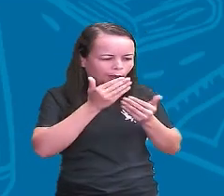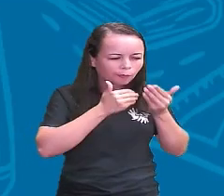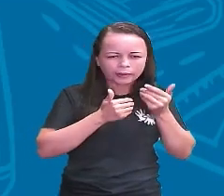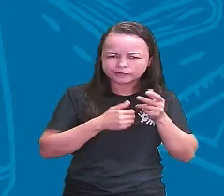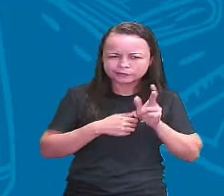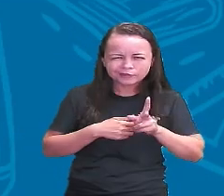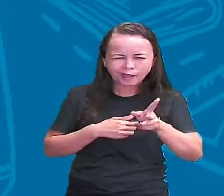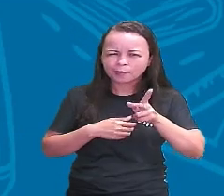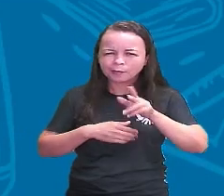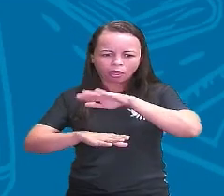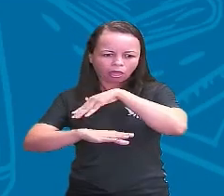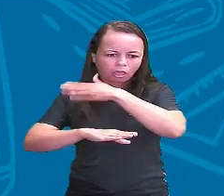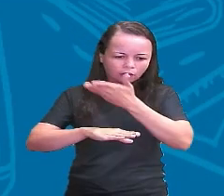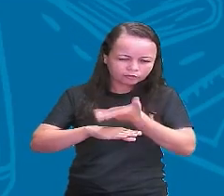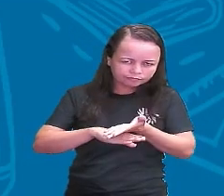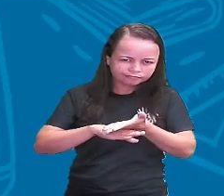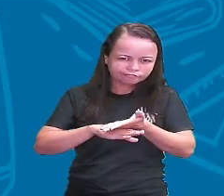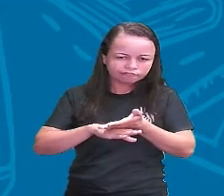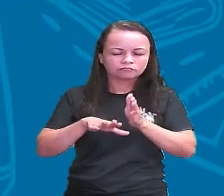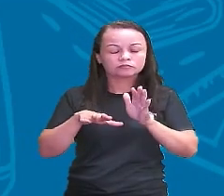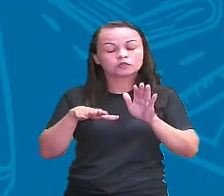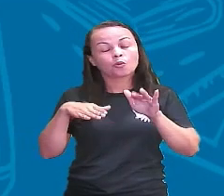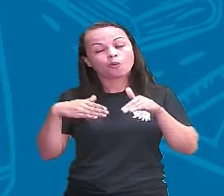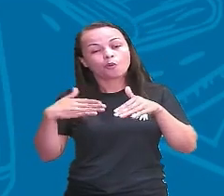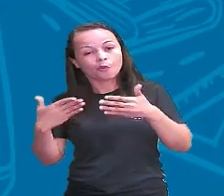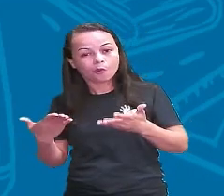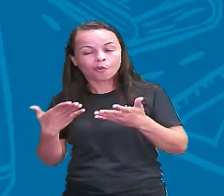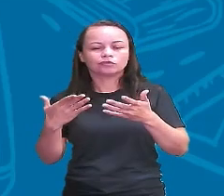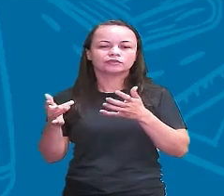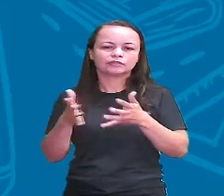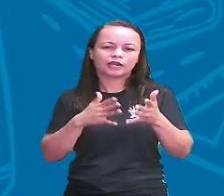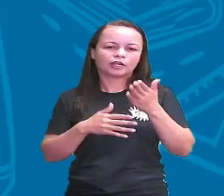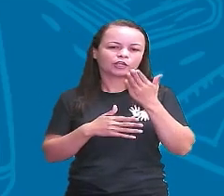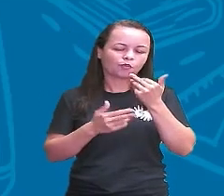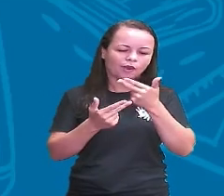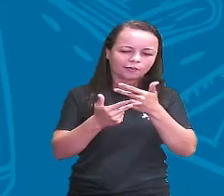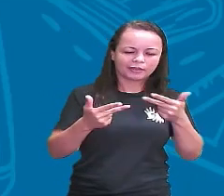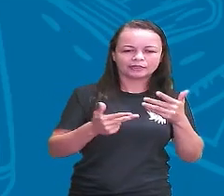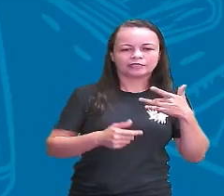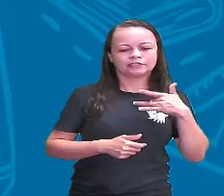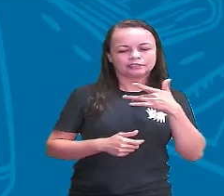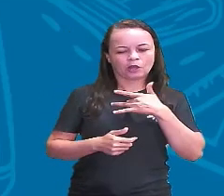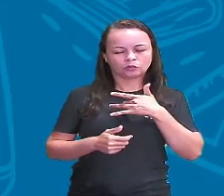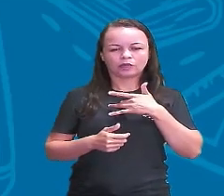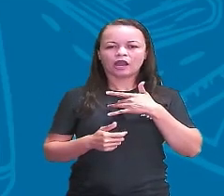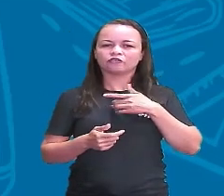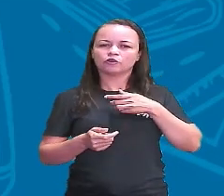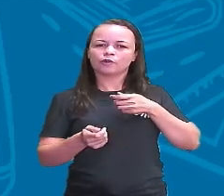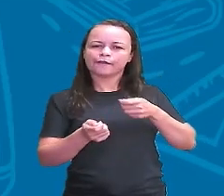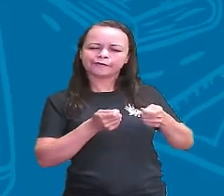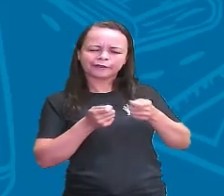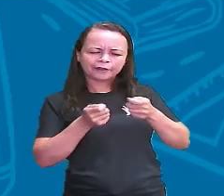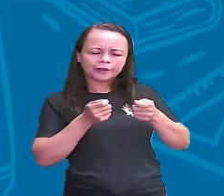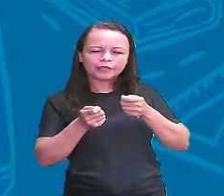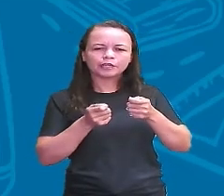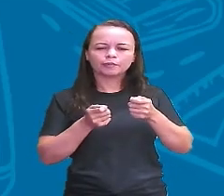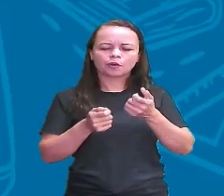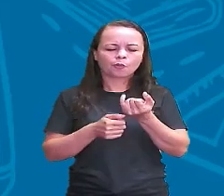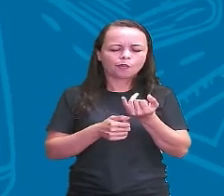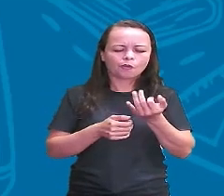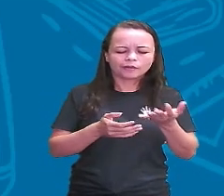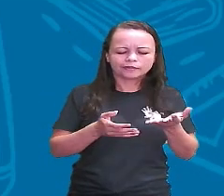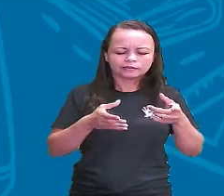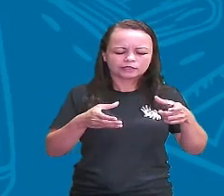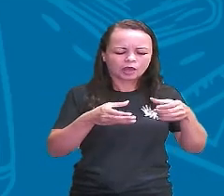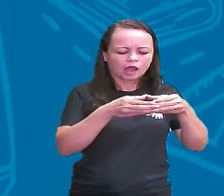exagerada? Ou será que uma alimentação saudável é a gente se alimentar de forma equilibrada, né, na